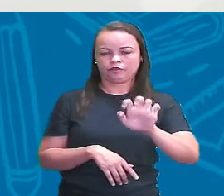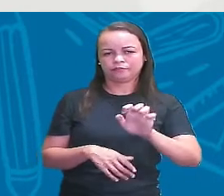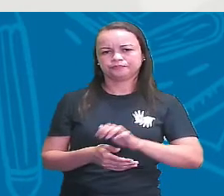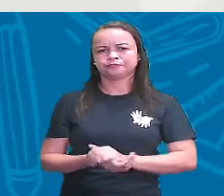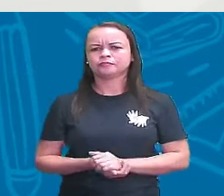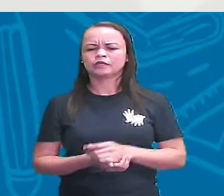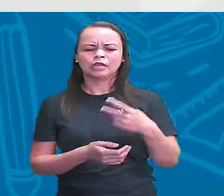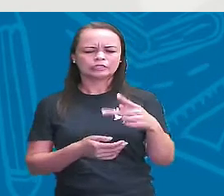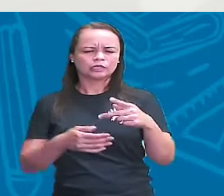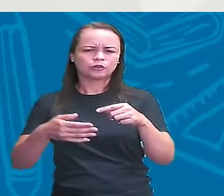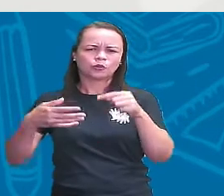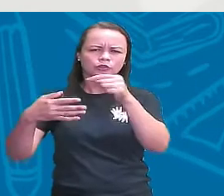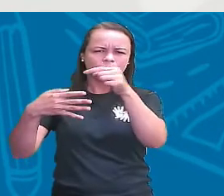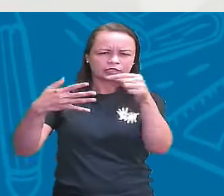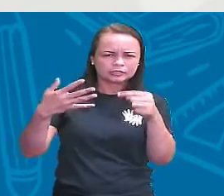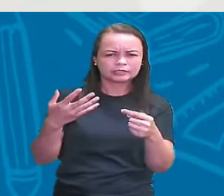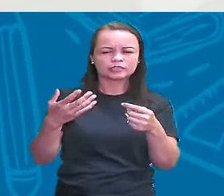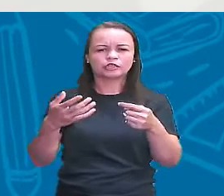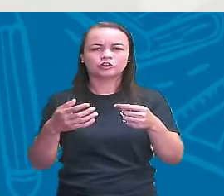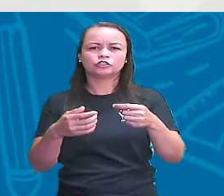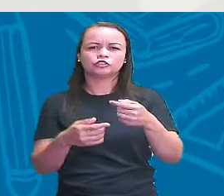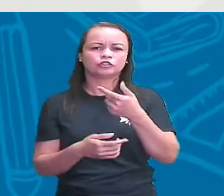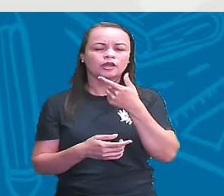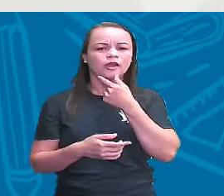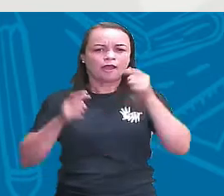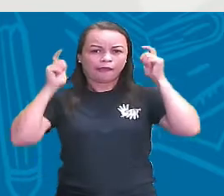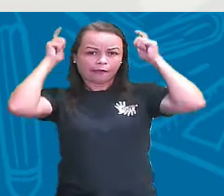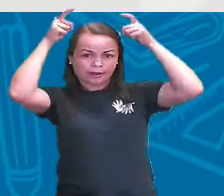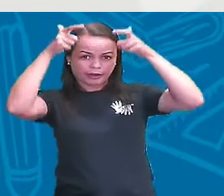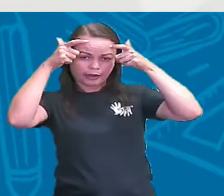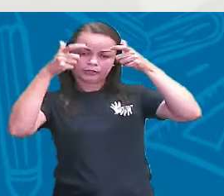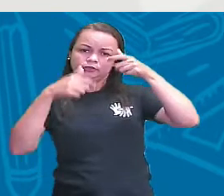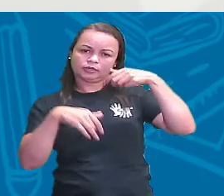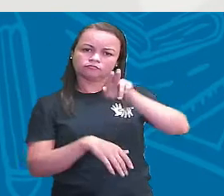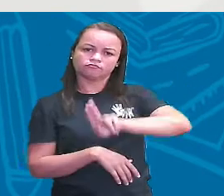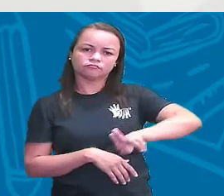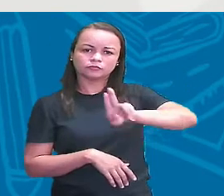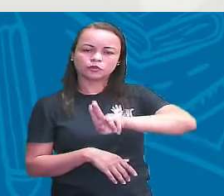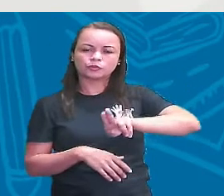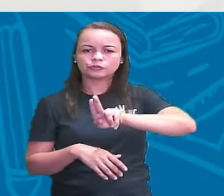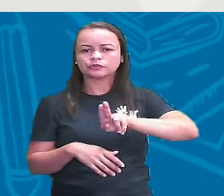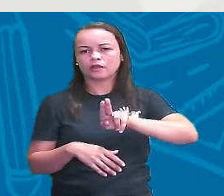Onis, Alafins, os reis de cada cidade-estado dessa, geralmente eles utilizavam